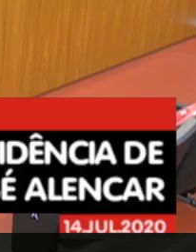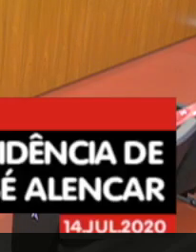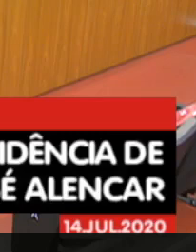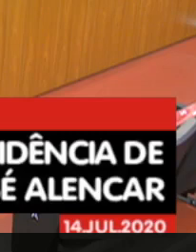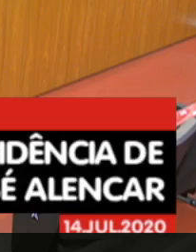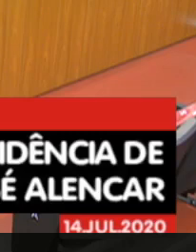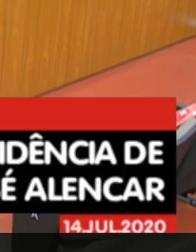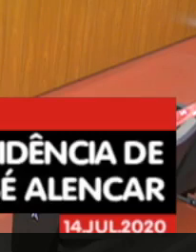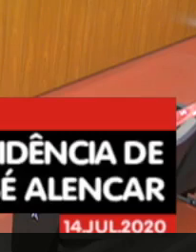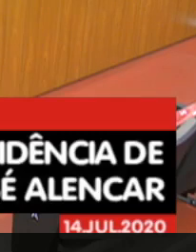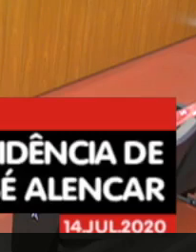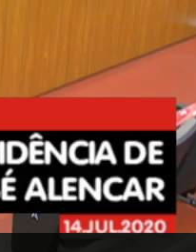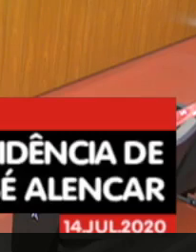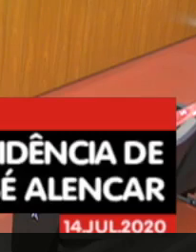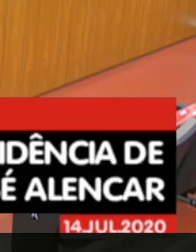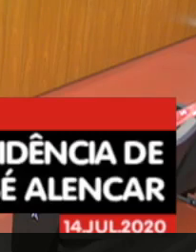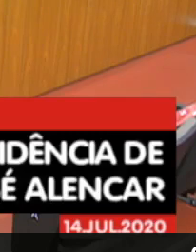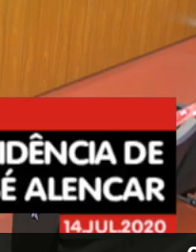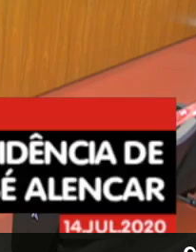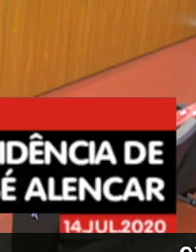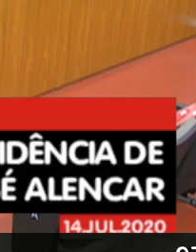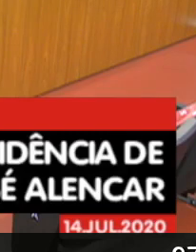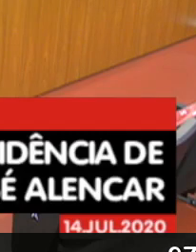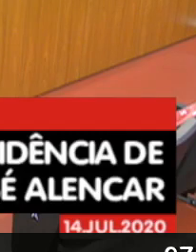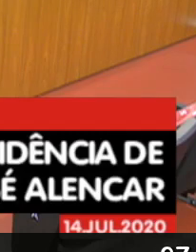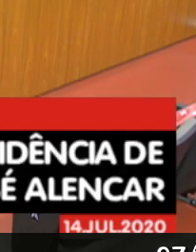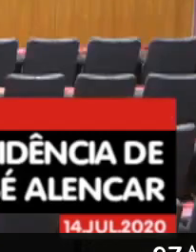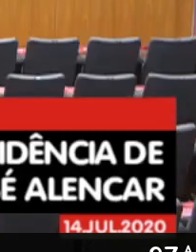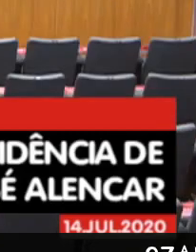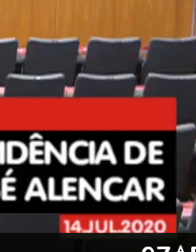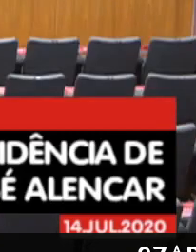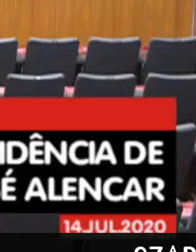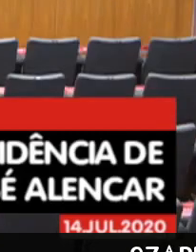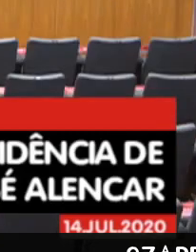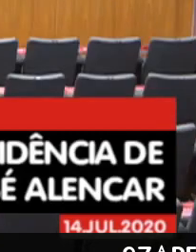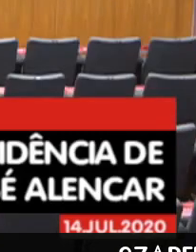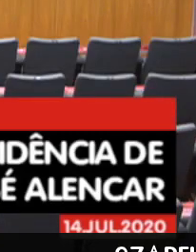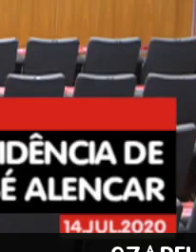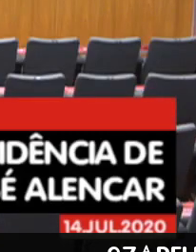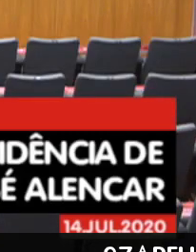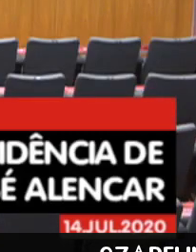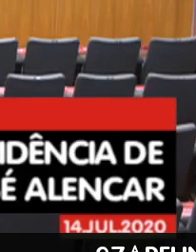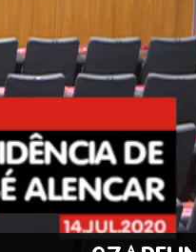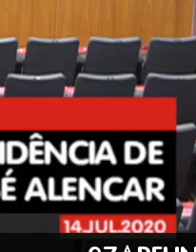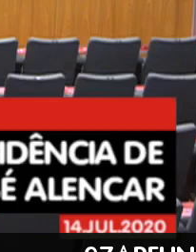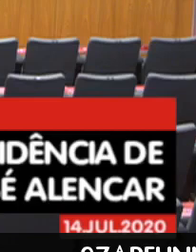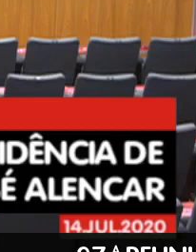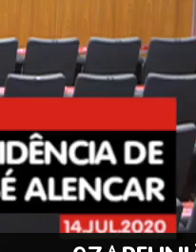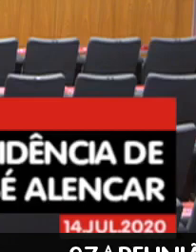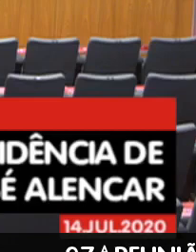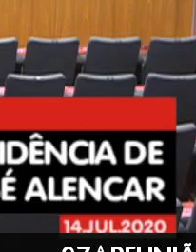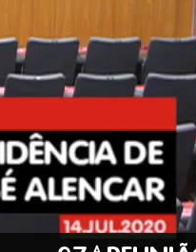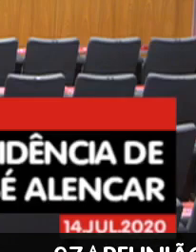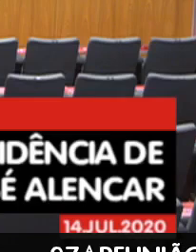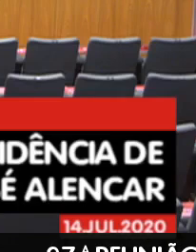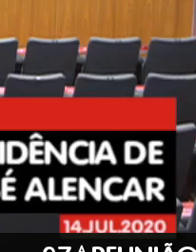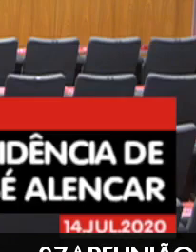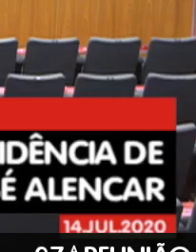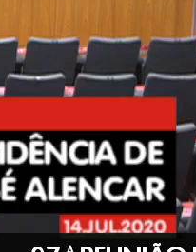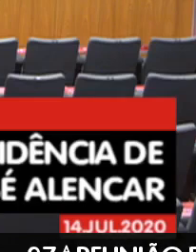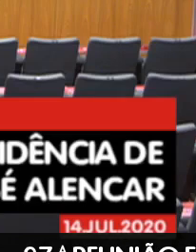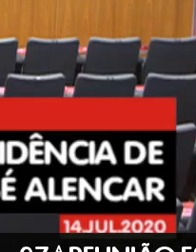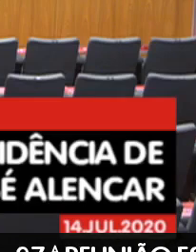reforma da Previdência do governador Romeu Zema chegou aqui na Assembleia no dia 22 de junho. Foram